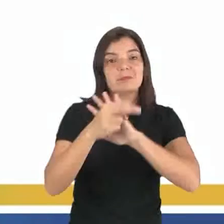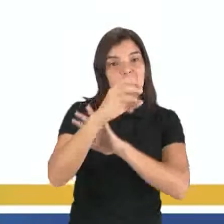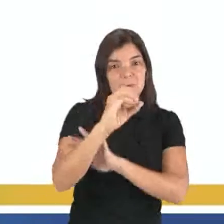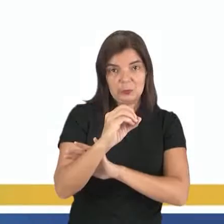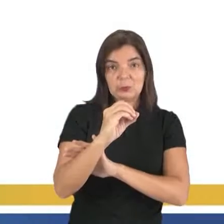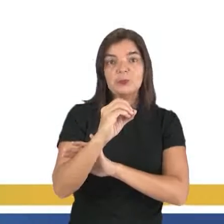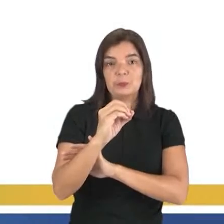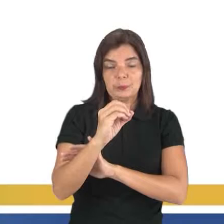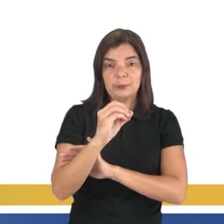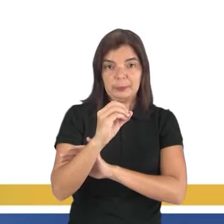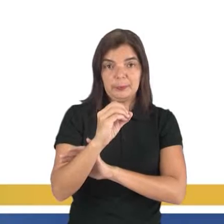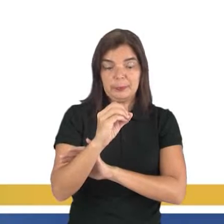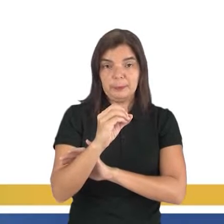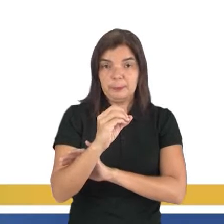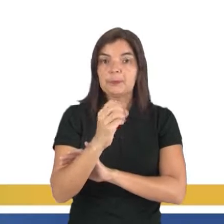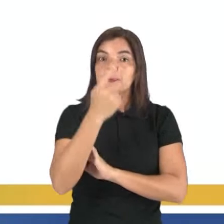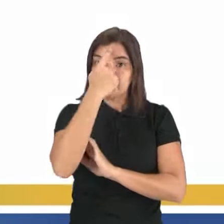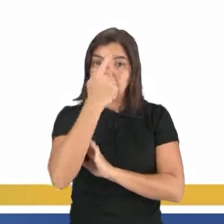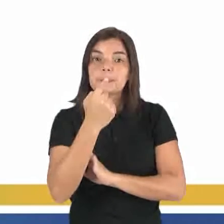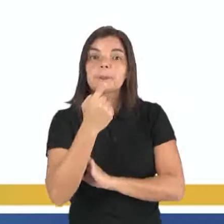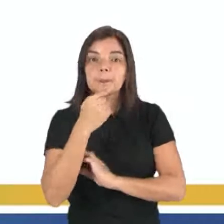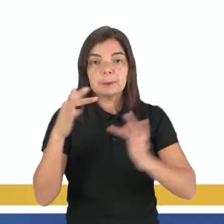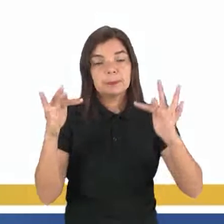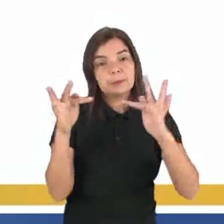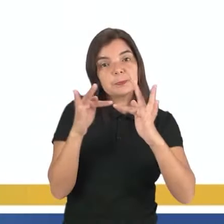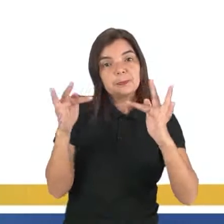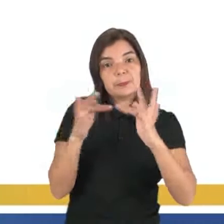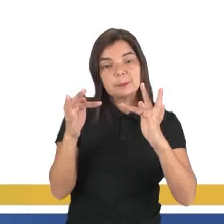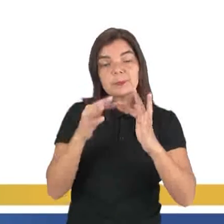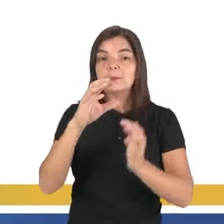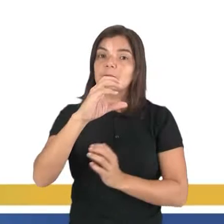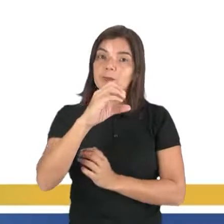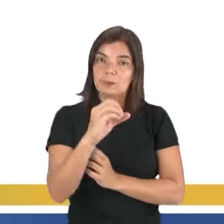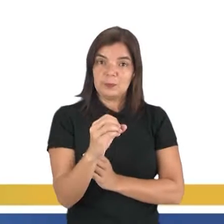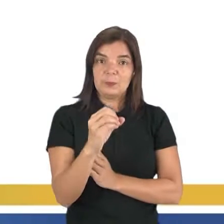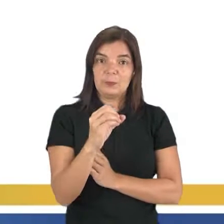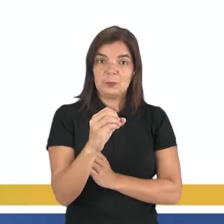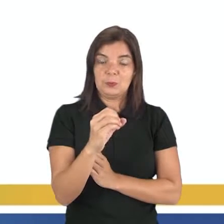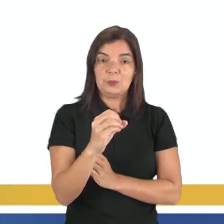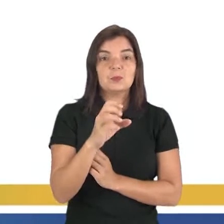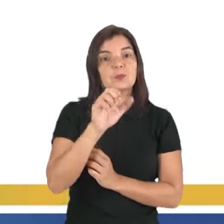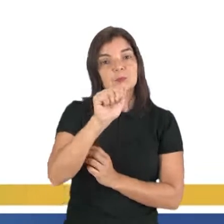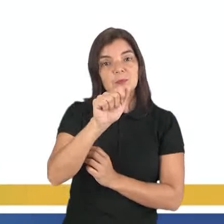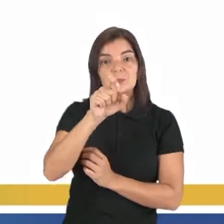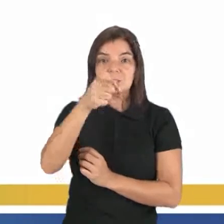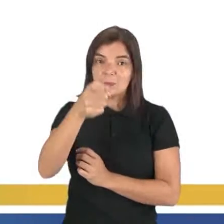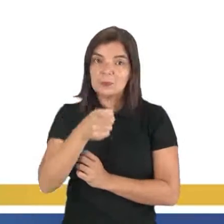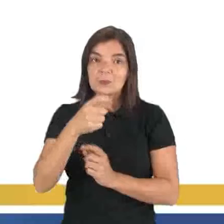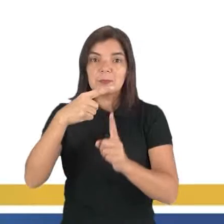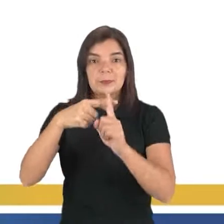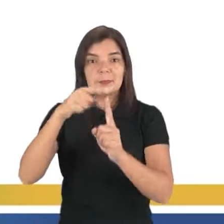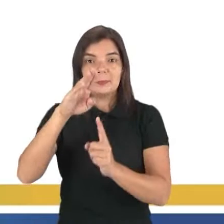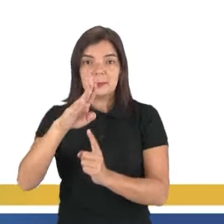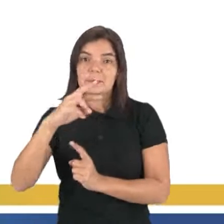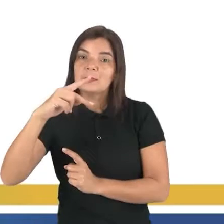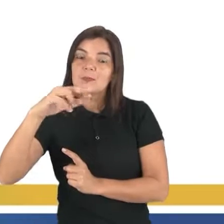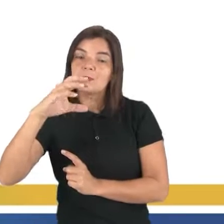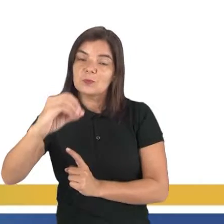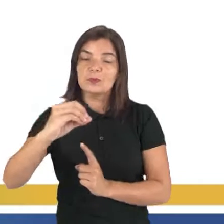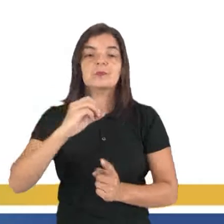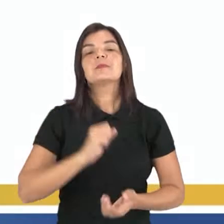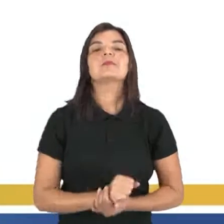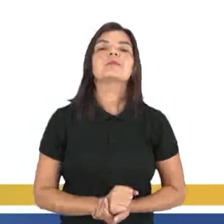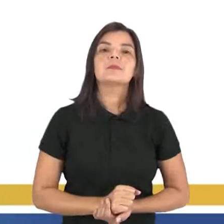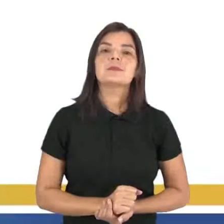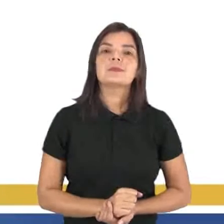zero. Ou seja, a imagem da função, no caso afim, vai ser zero. Ou seja, ax mais b, que é a imagem, vai ser igual a